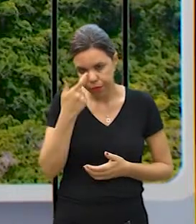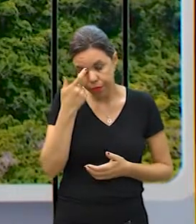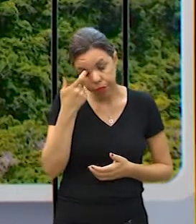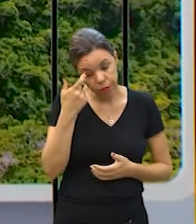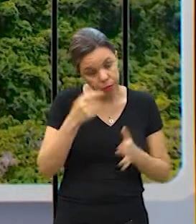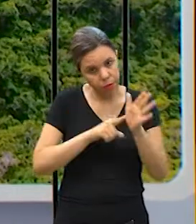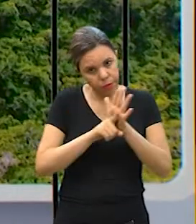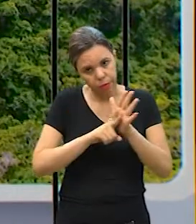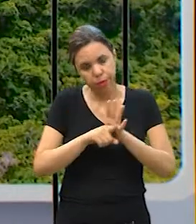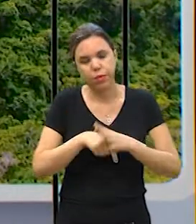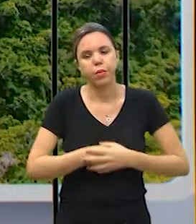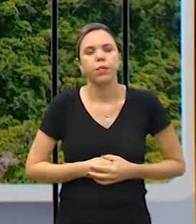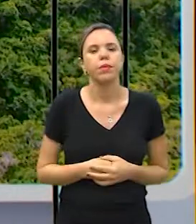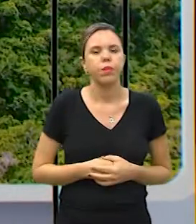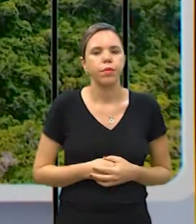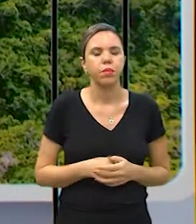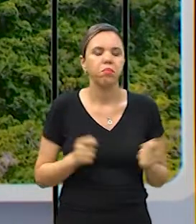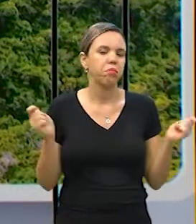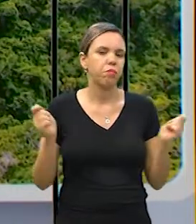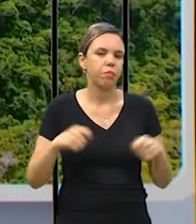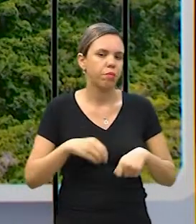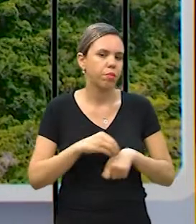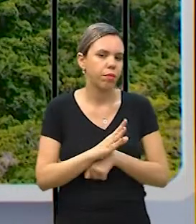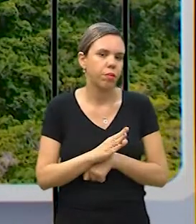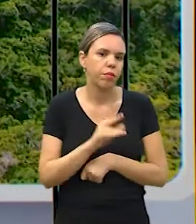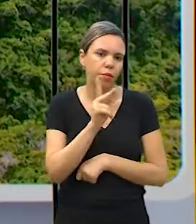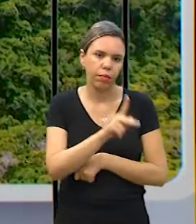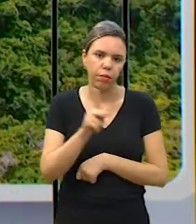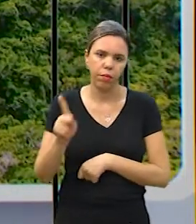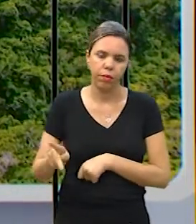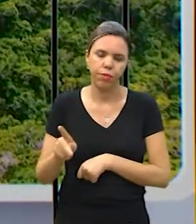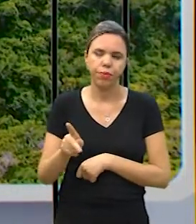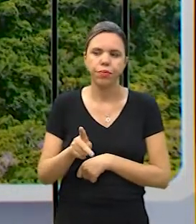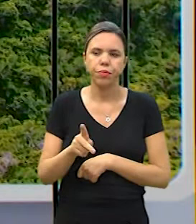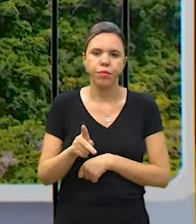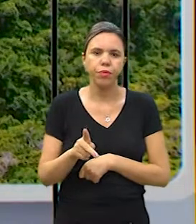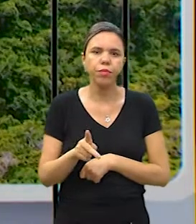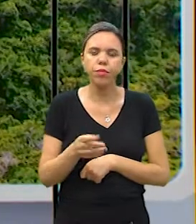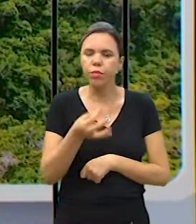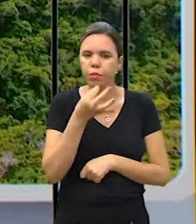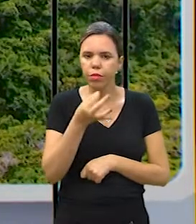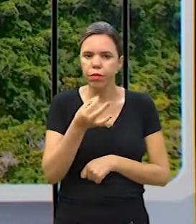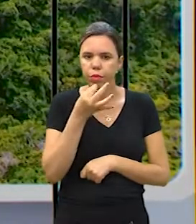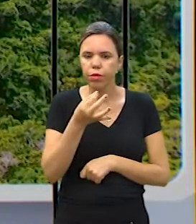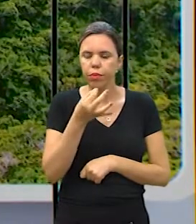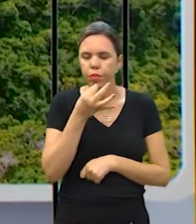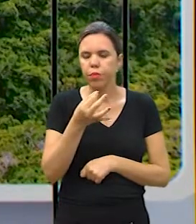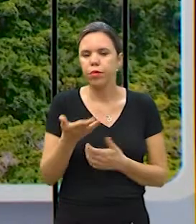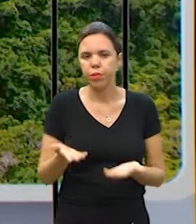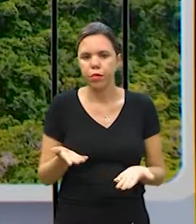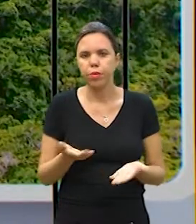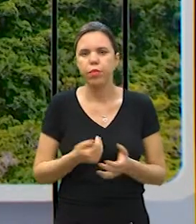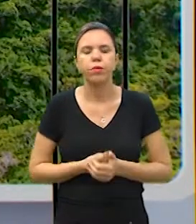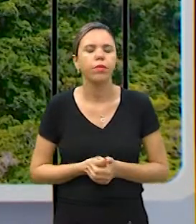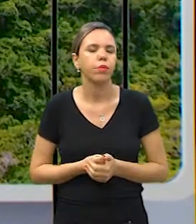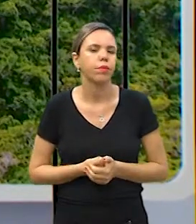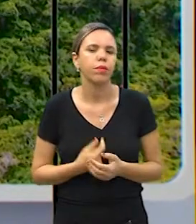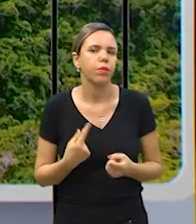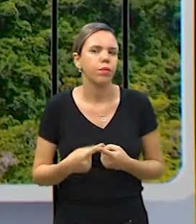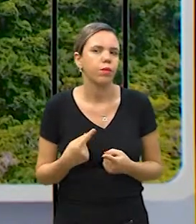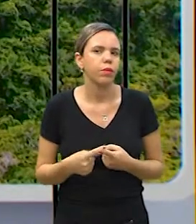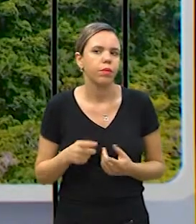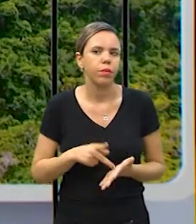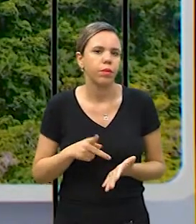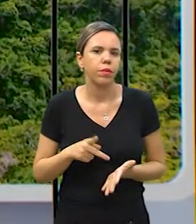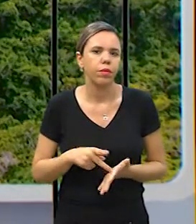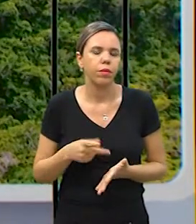pela questão da pesquisa, pela possibilidade dos professores manifestarem uma opinião. Porque,